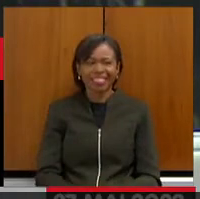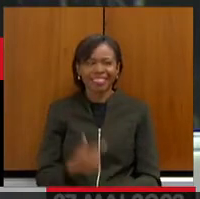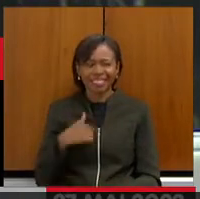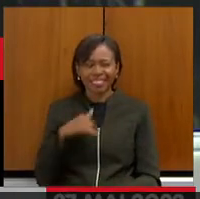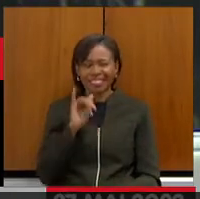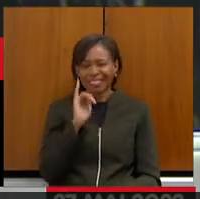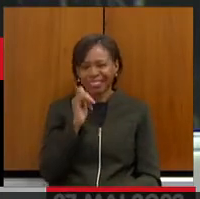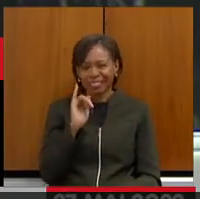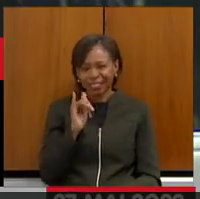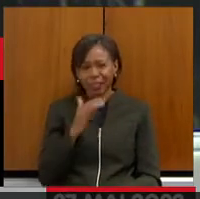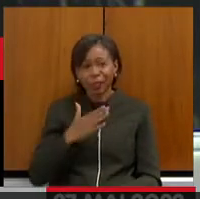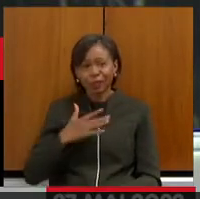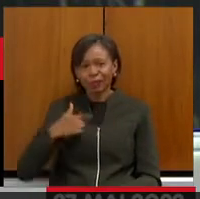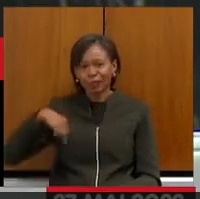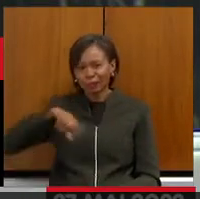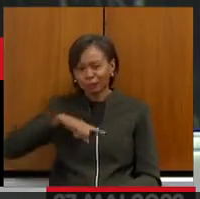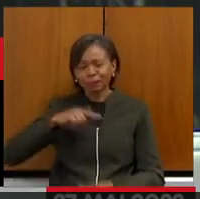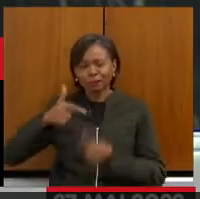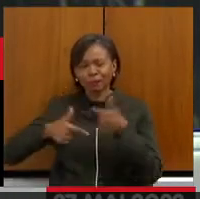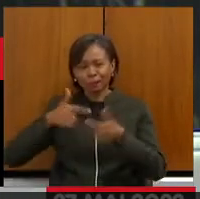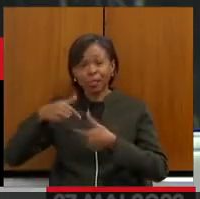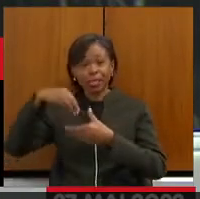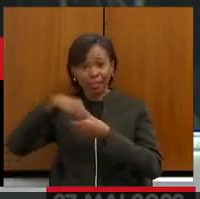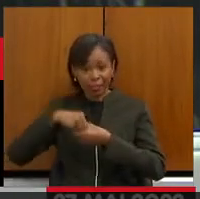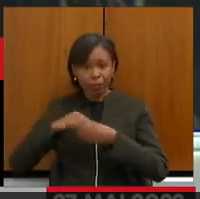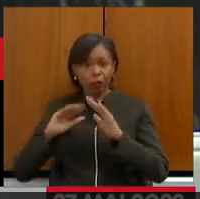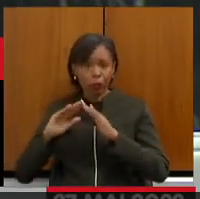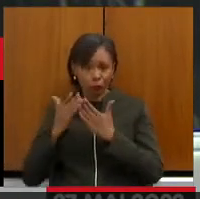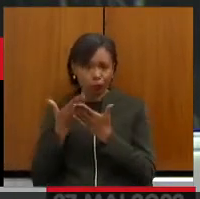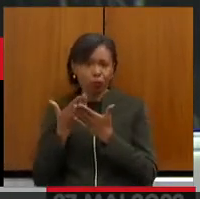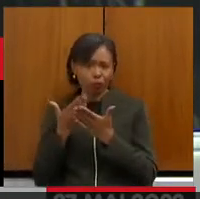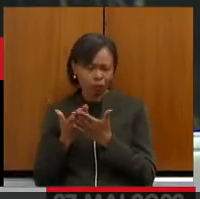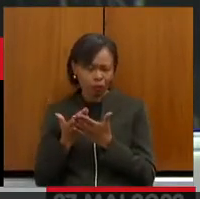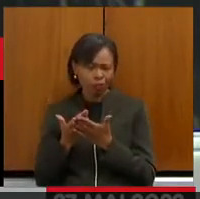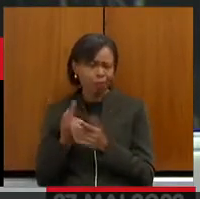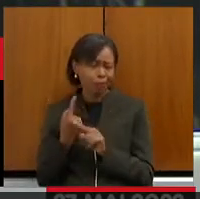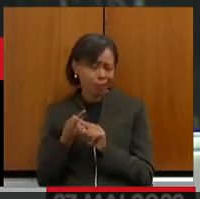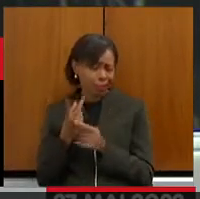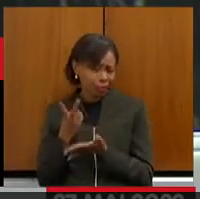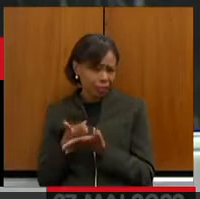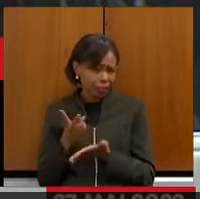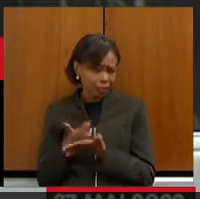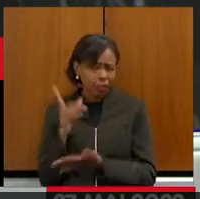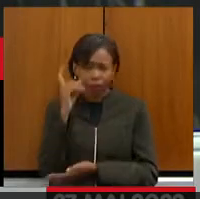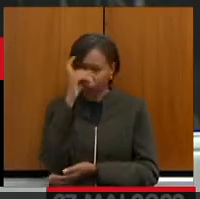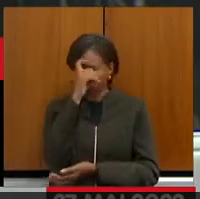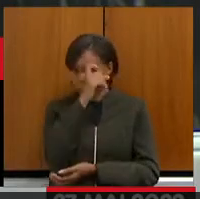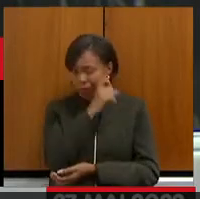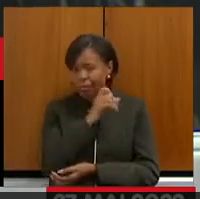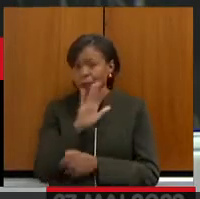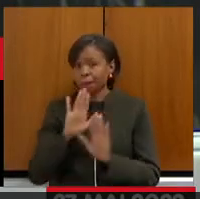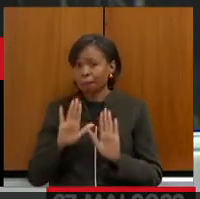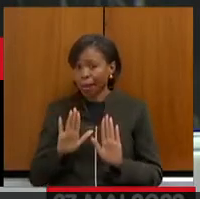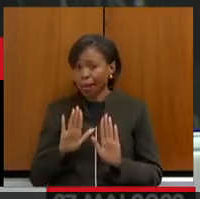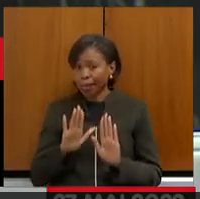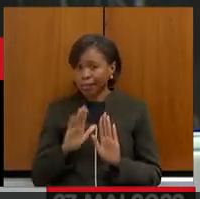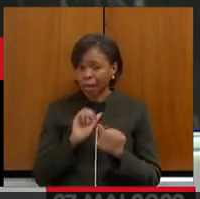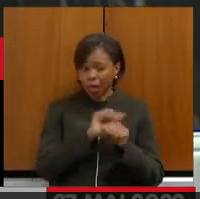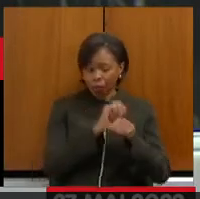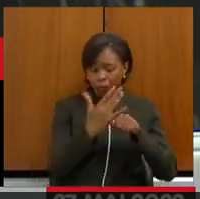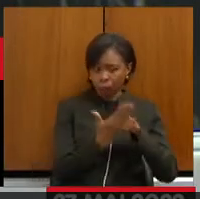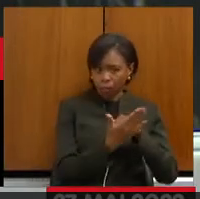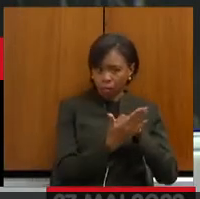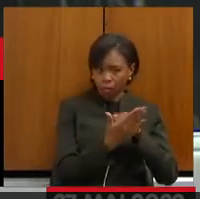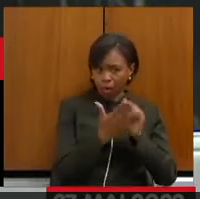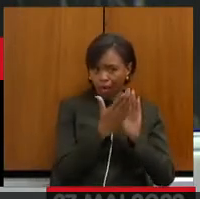o nosso trabalho na escola hoje né sempre foi difícil mas pode pandemia tá